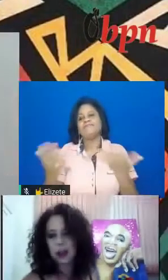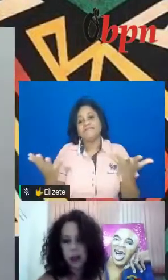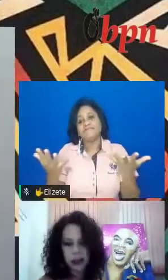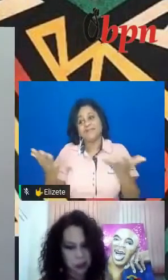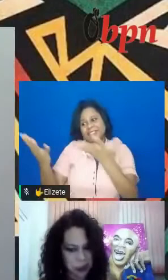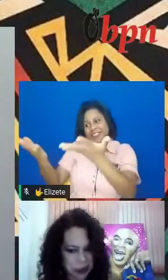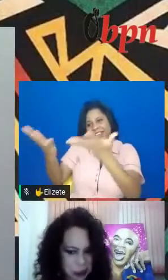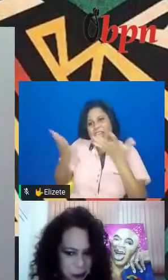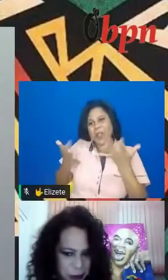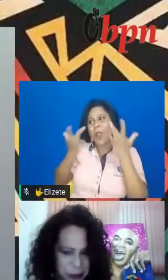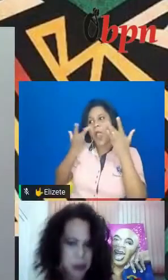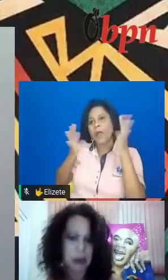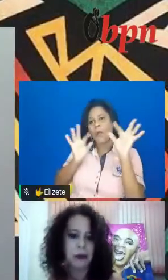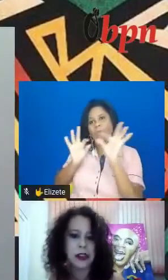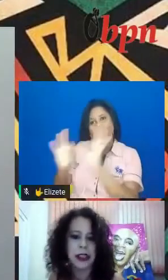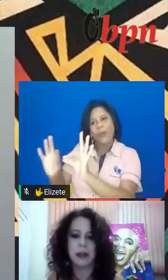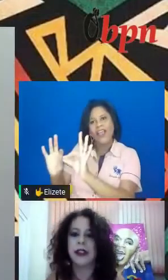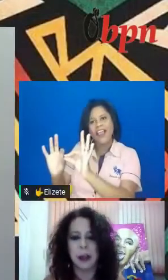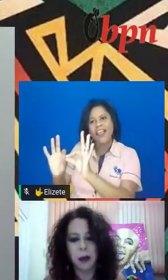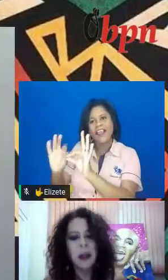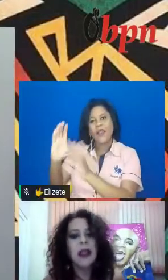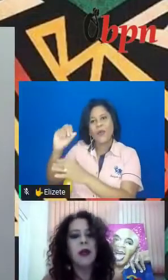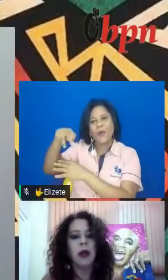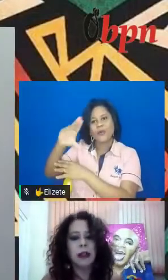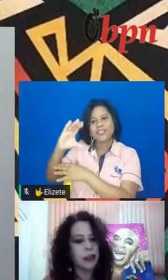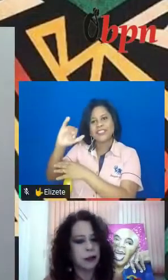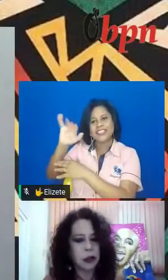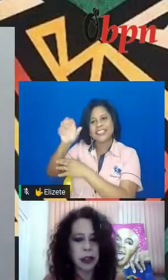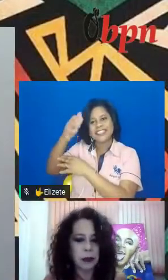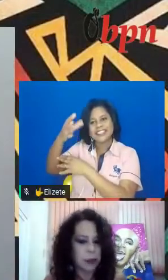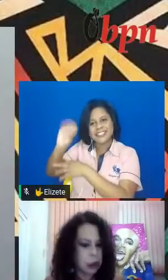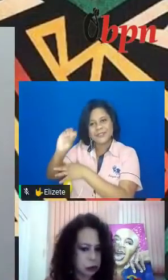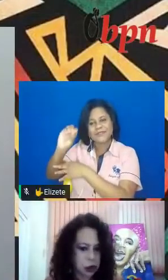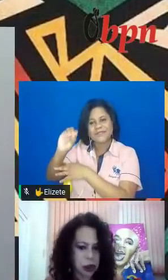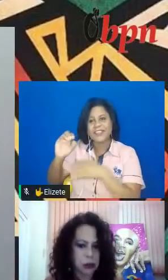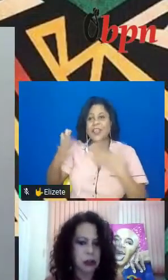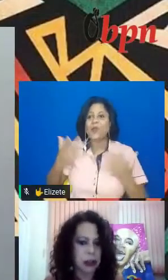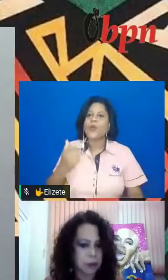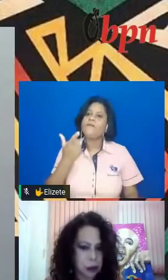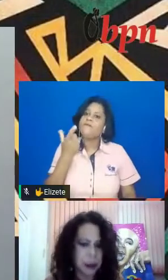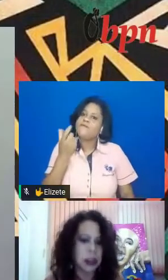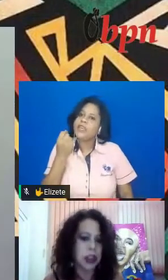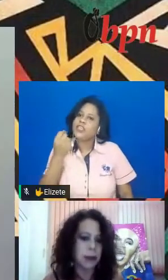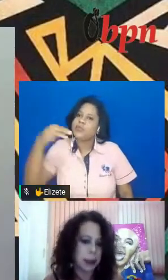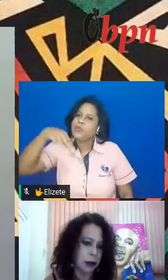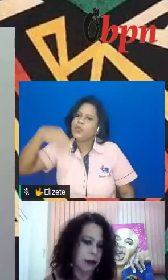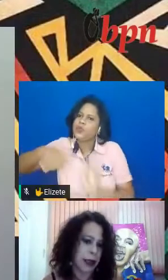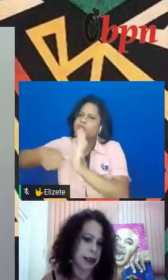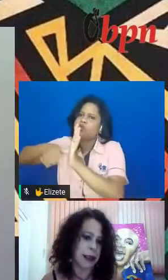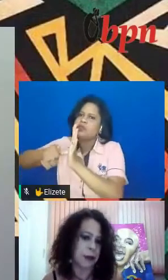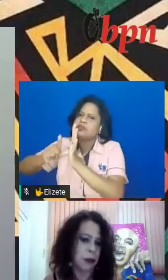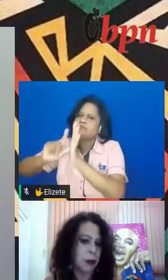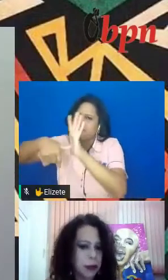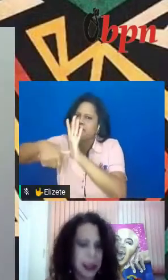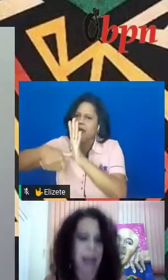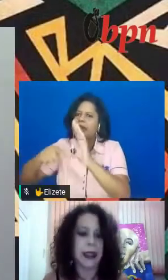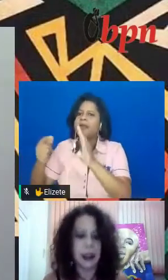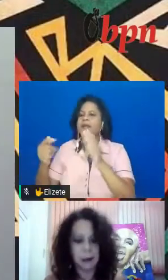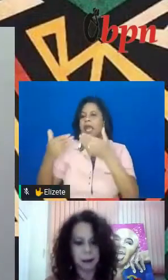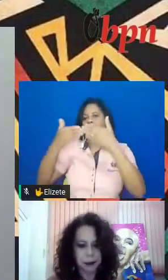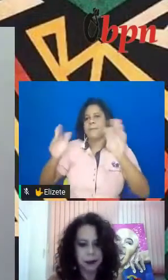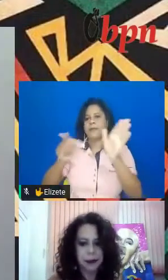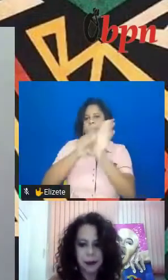bafônica da nossa Conceição Evaristo. É com você, Conceição. Quando tiver faltando 20 minutinhos, eu te aviso para a gente abrir para a conversa, tá bom? Muito